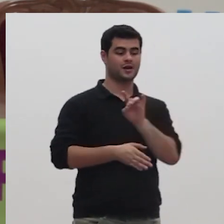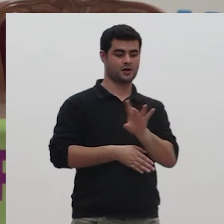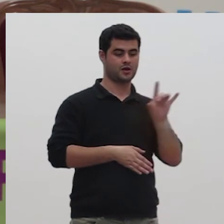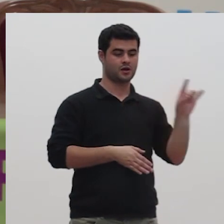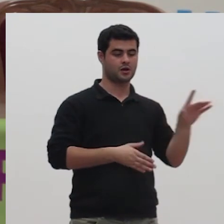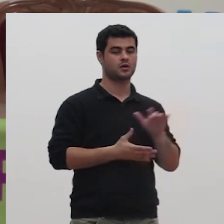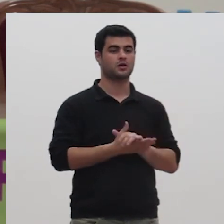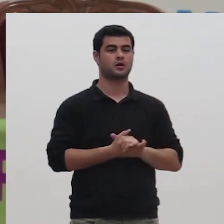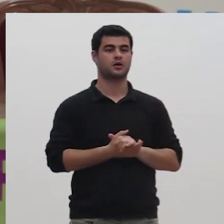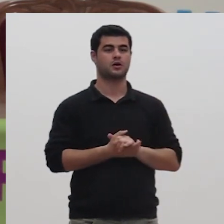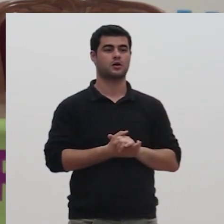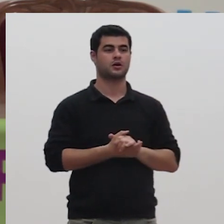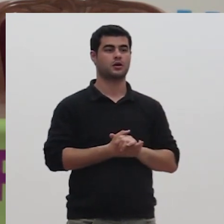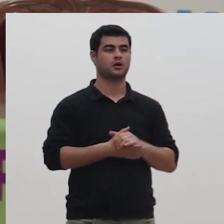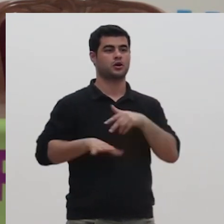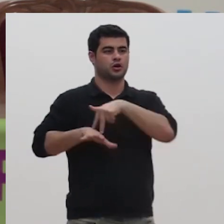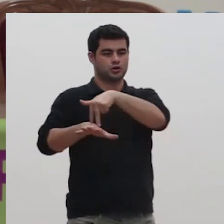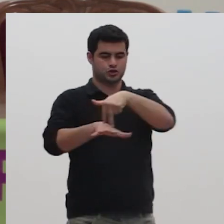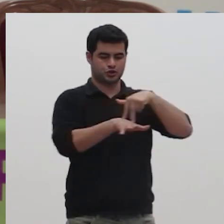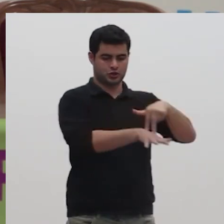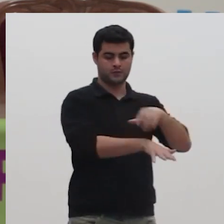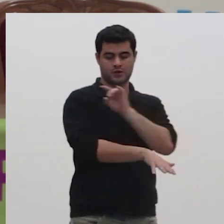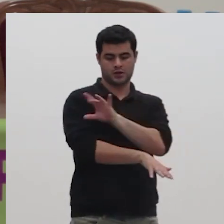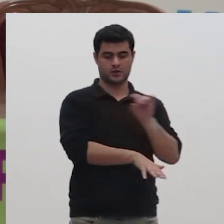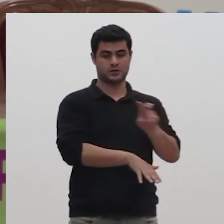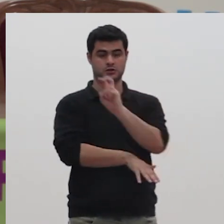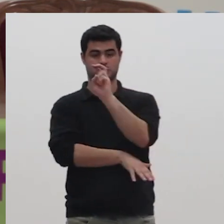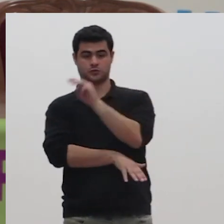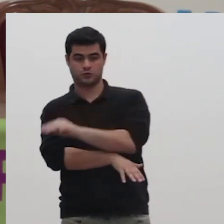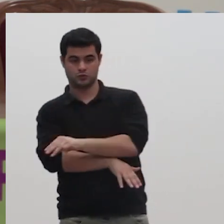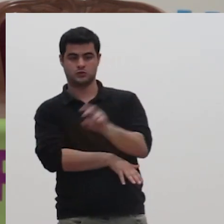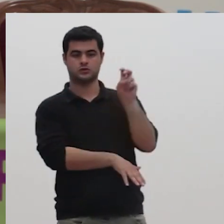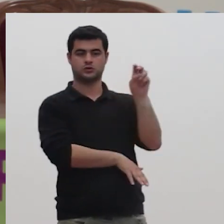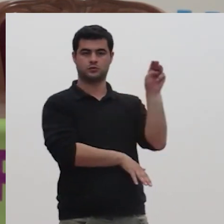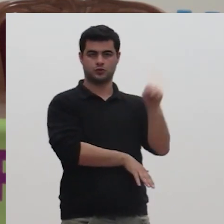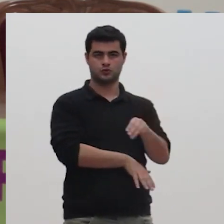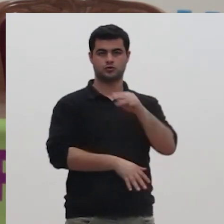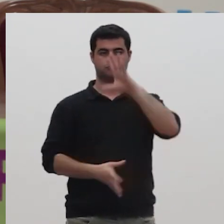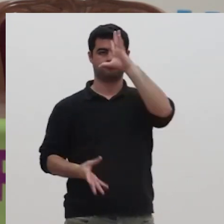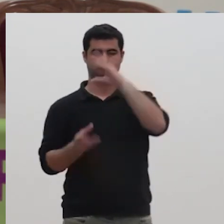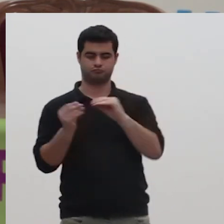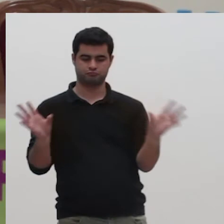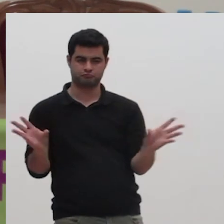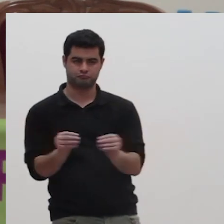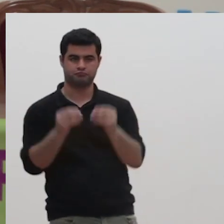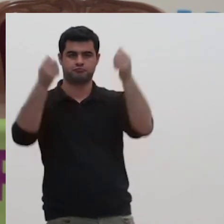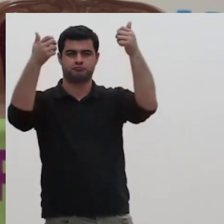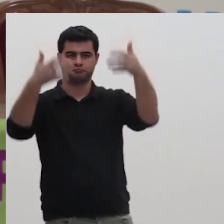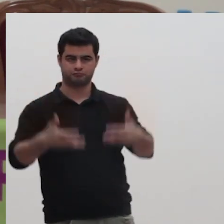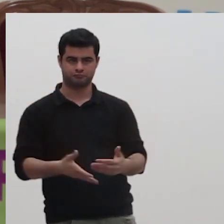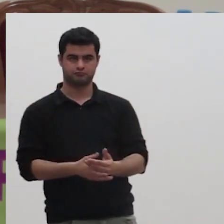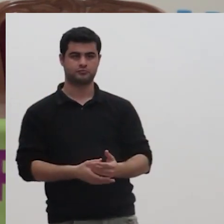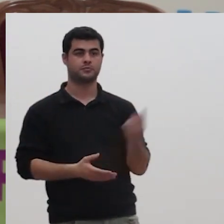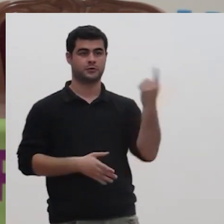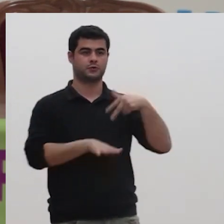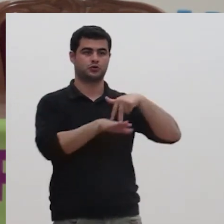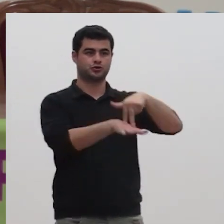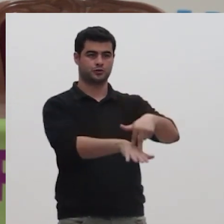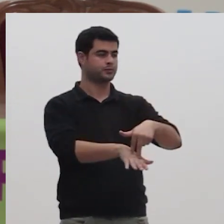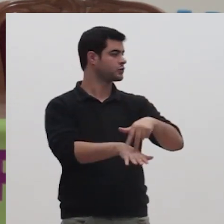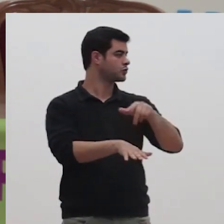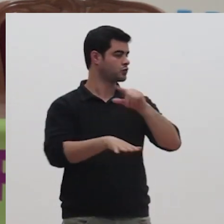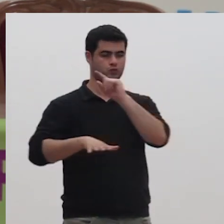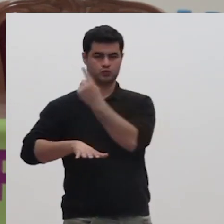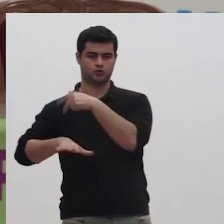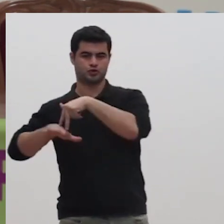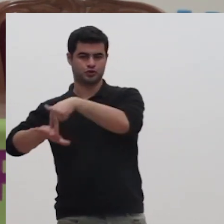cada chapa terá 5 minutos para suas considerações finais. Começa com a chapa 1. Não,